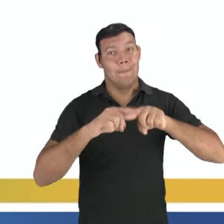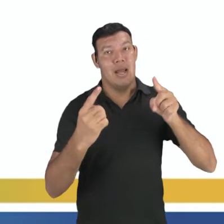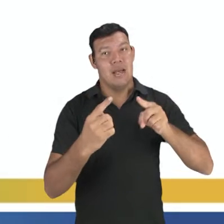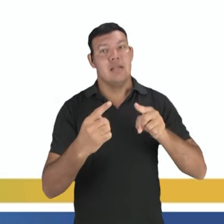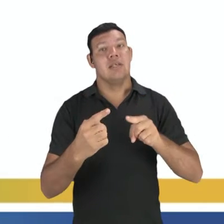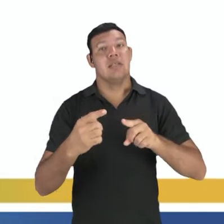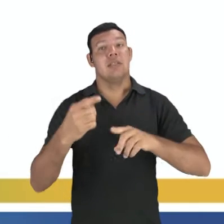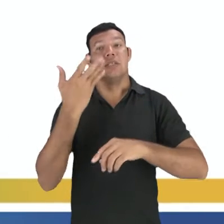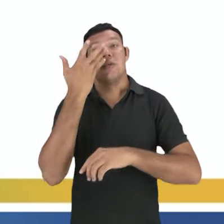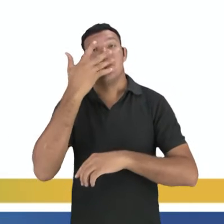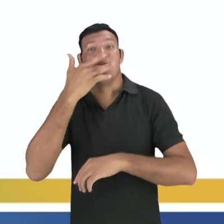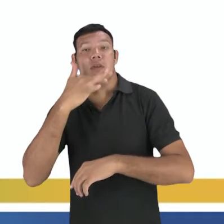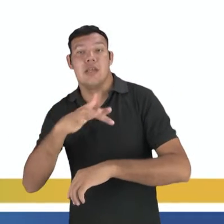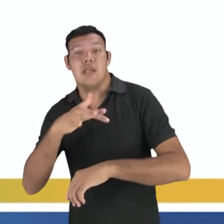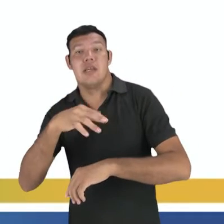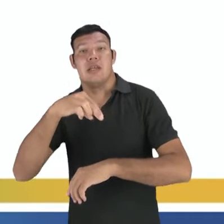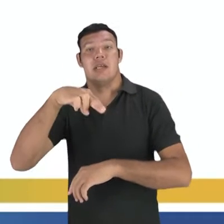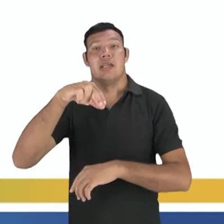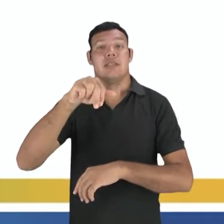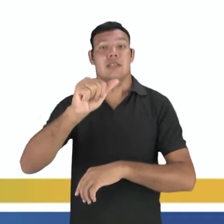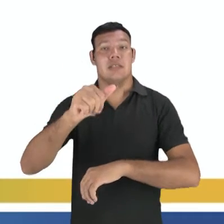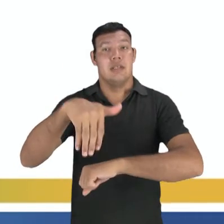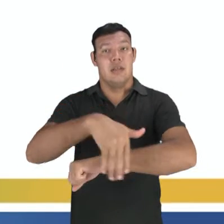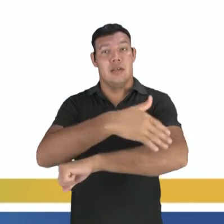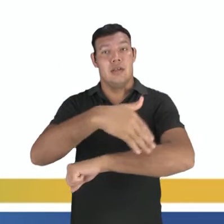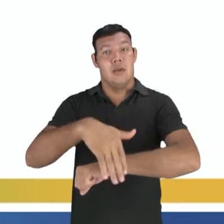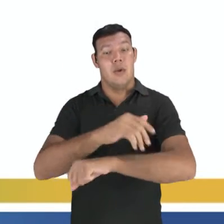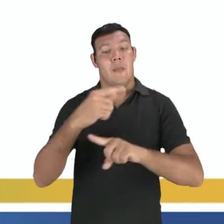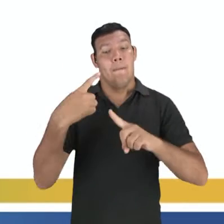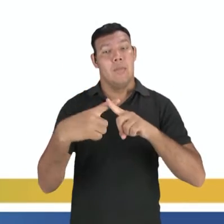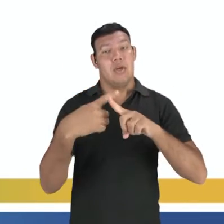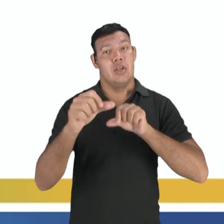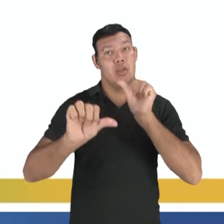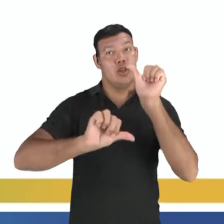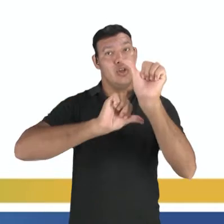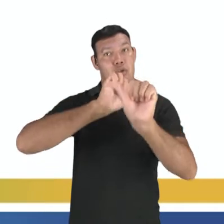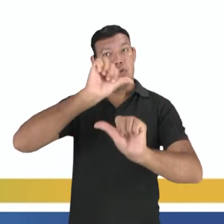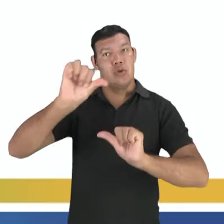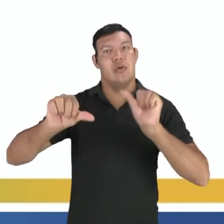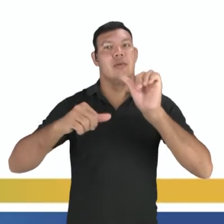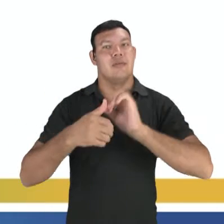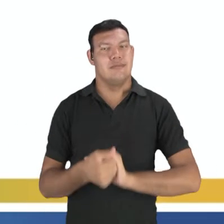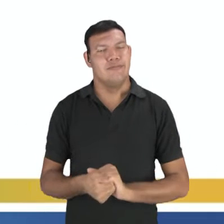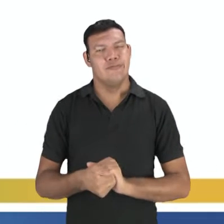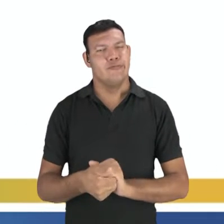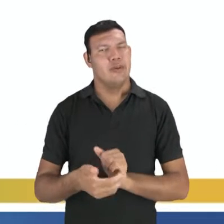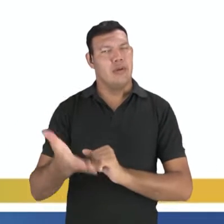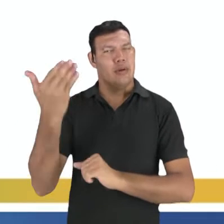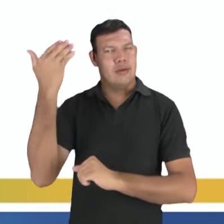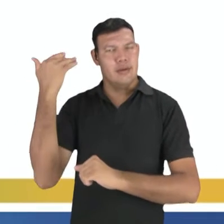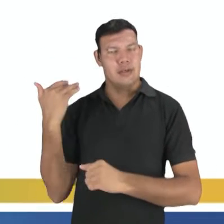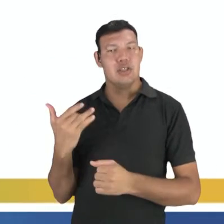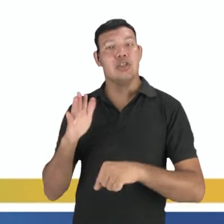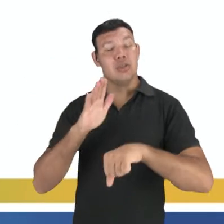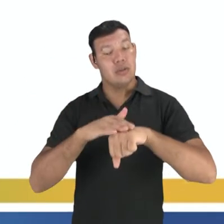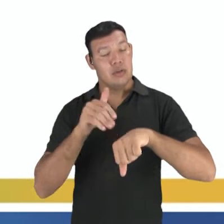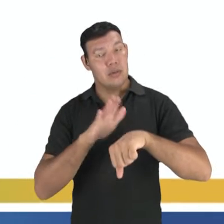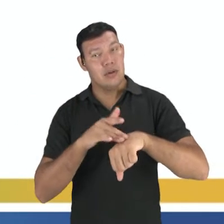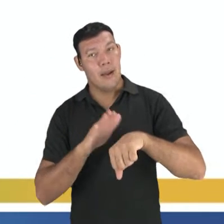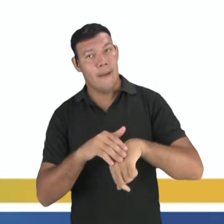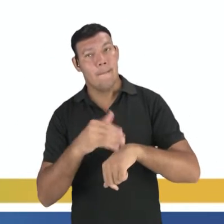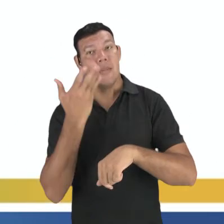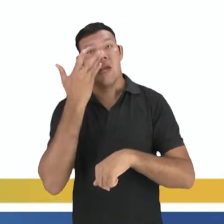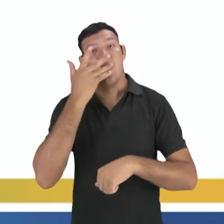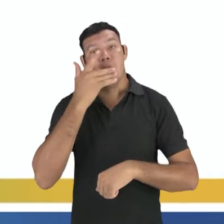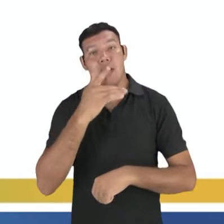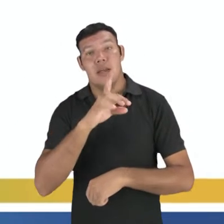determina a relação de sentido entre menino e na rua. Primeiro eles eram chamados meninos de rua. É como